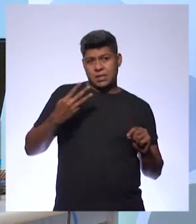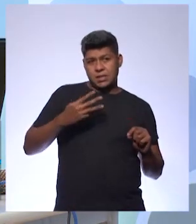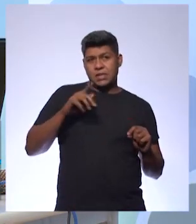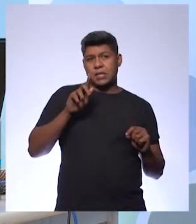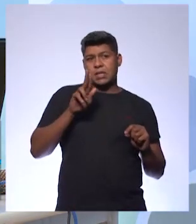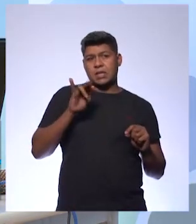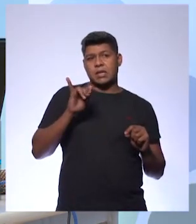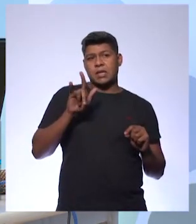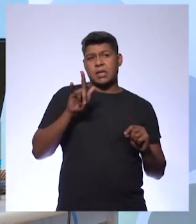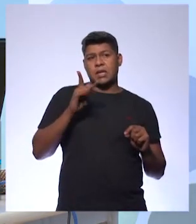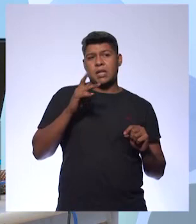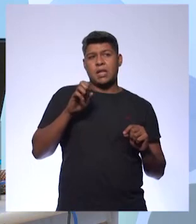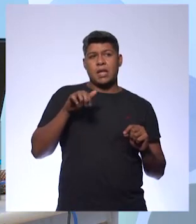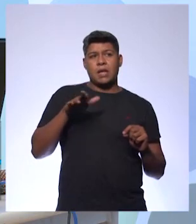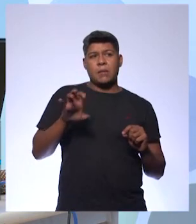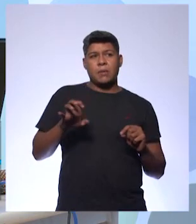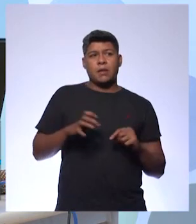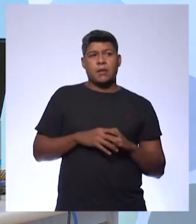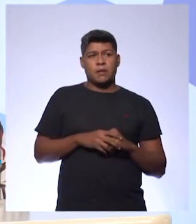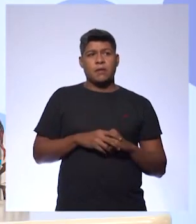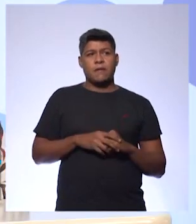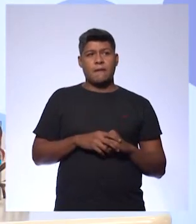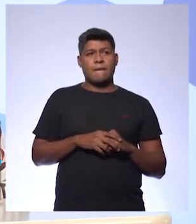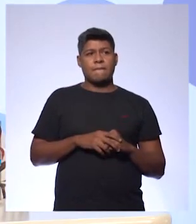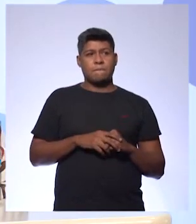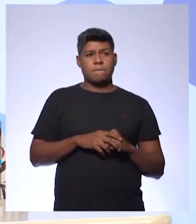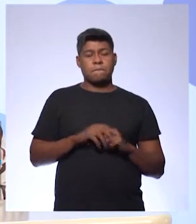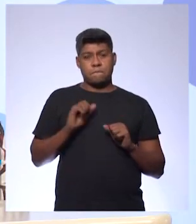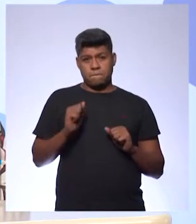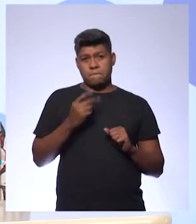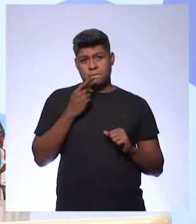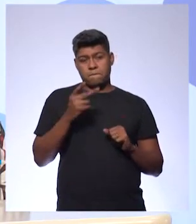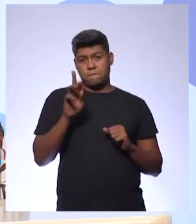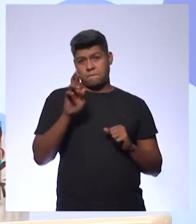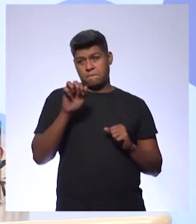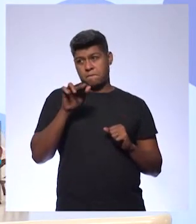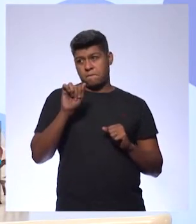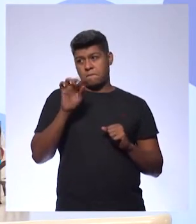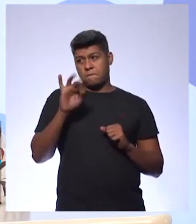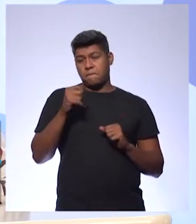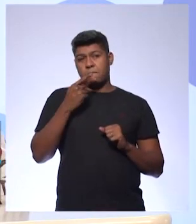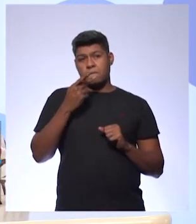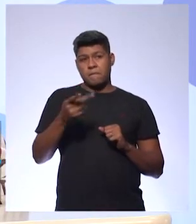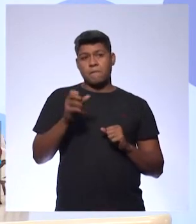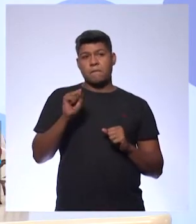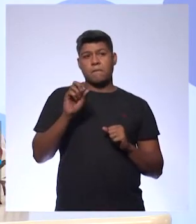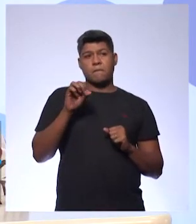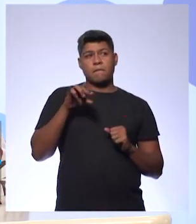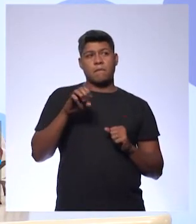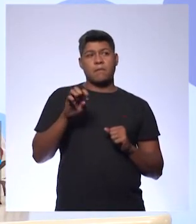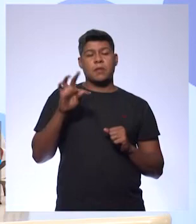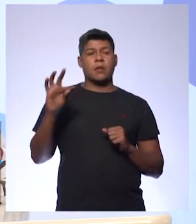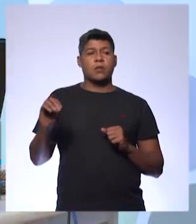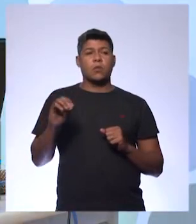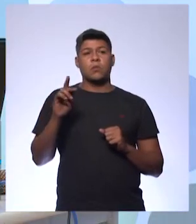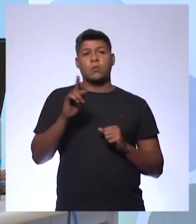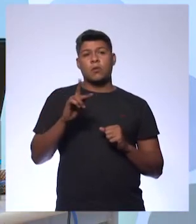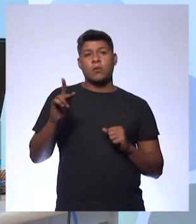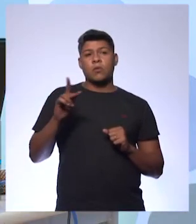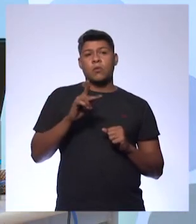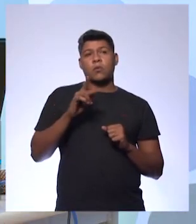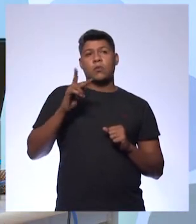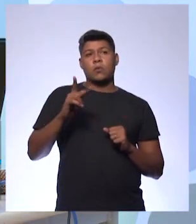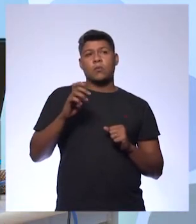Guilherme Henrique, boa. Peguei uma aqui. Posso falar? Pode. Renata falou que é um soneto. Ah, e o professor